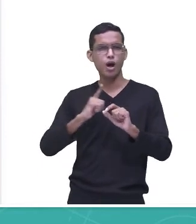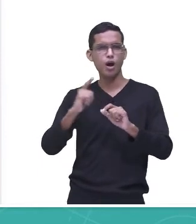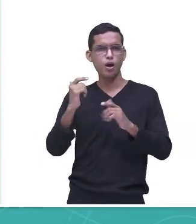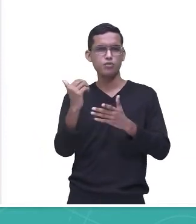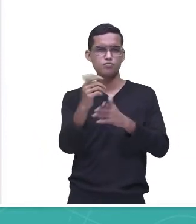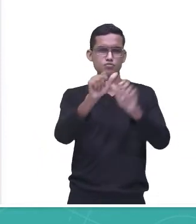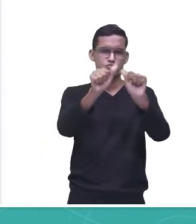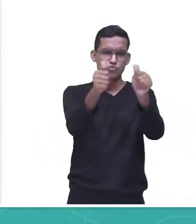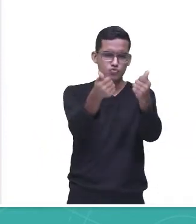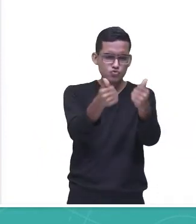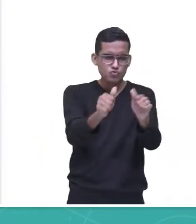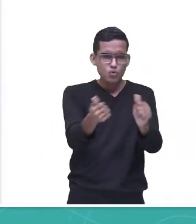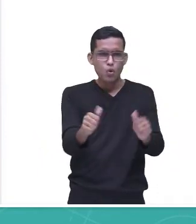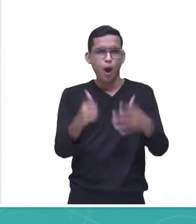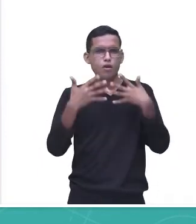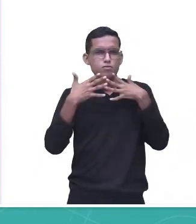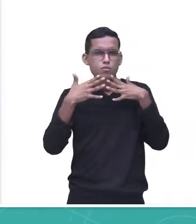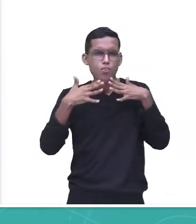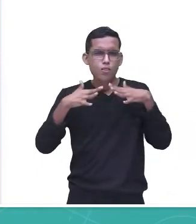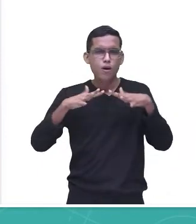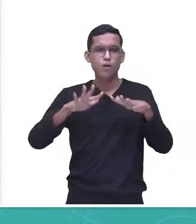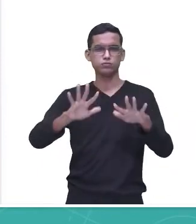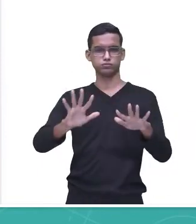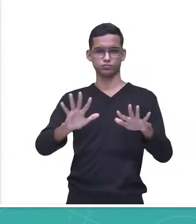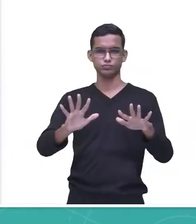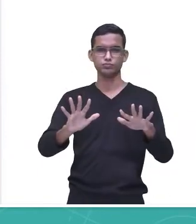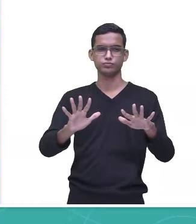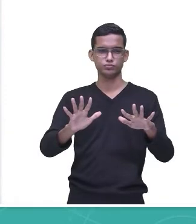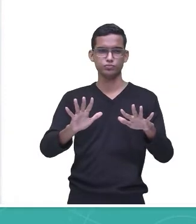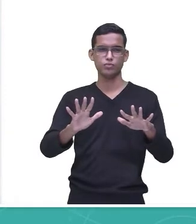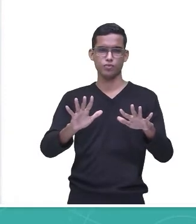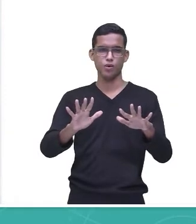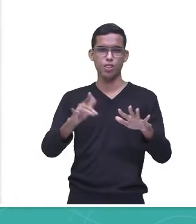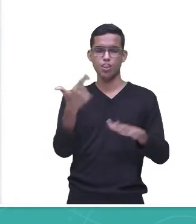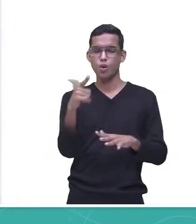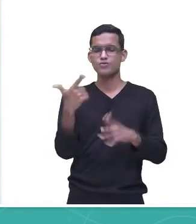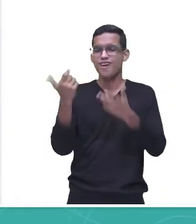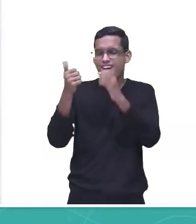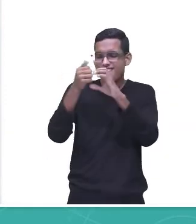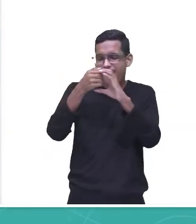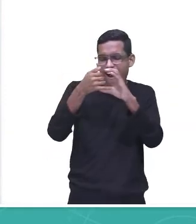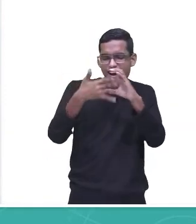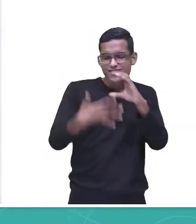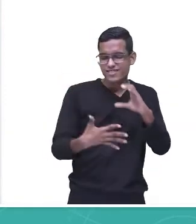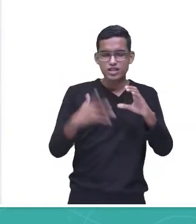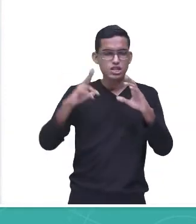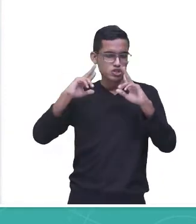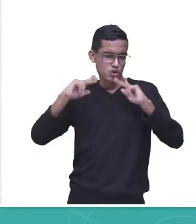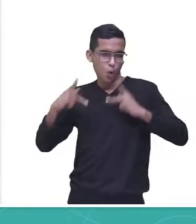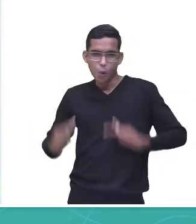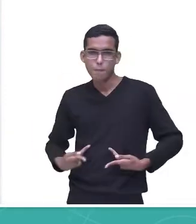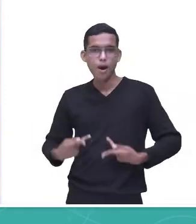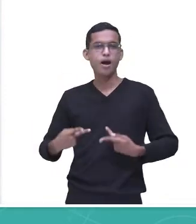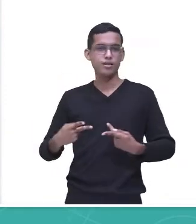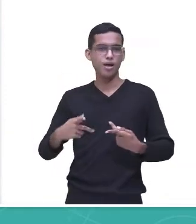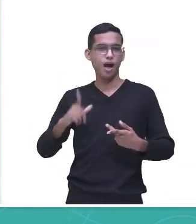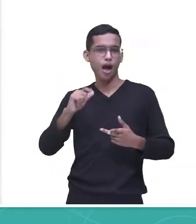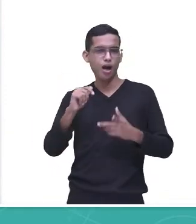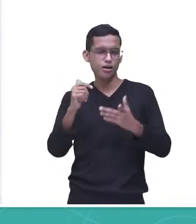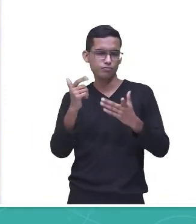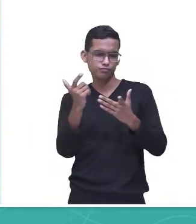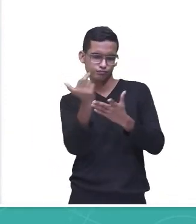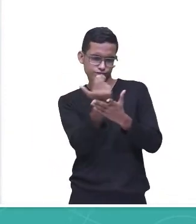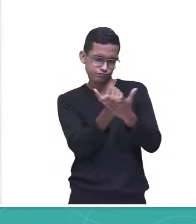eram estilizadas, elas não tinham características muito humanas, assim como na pintura, como vocês puderam perceber.